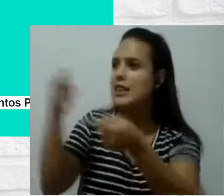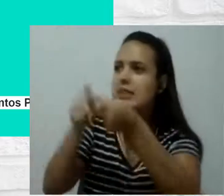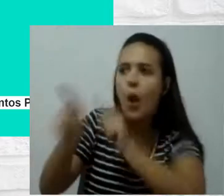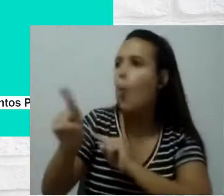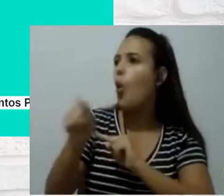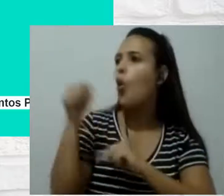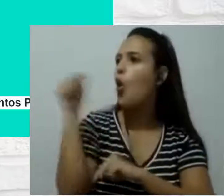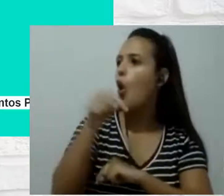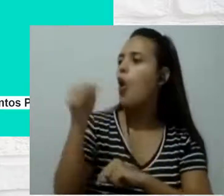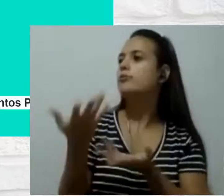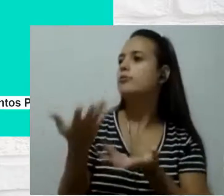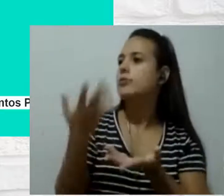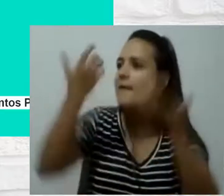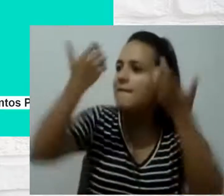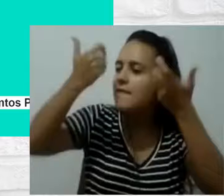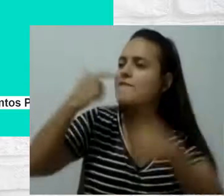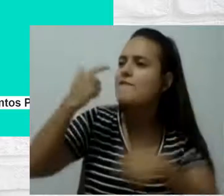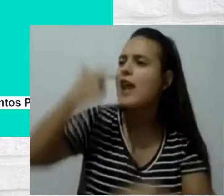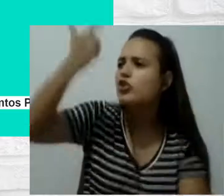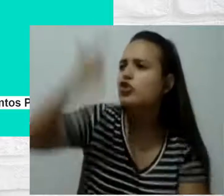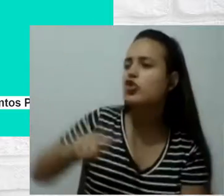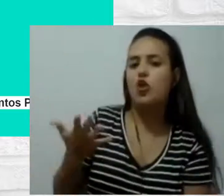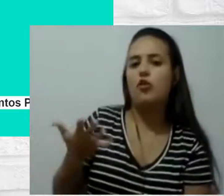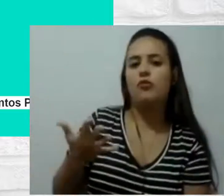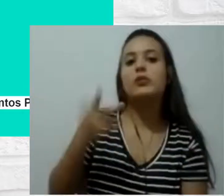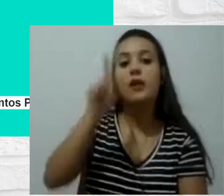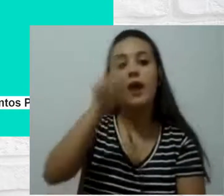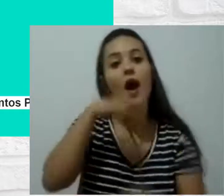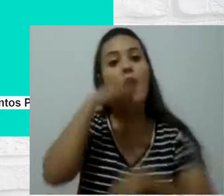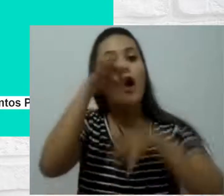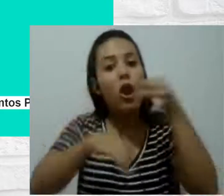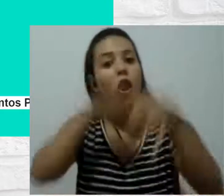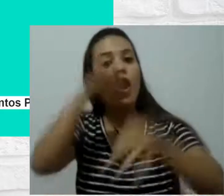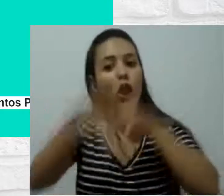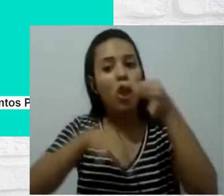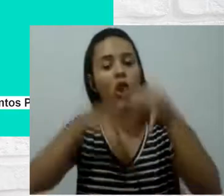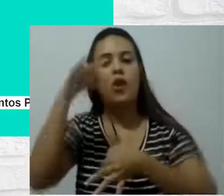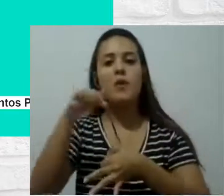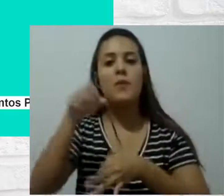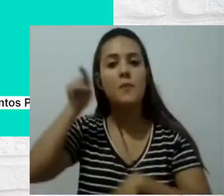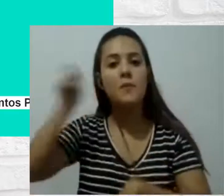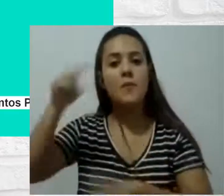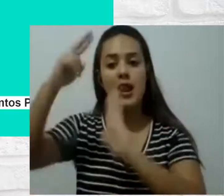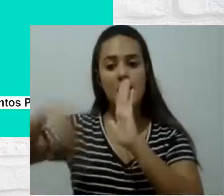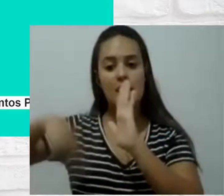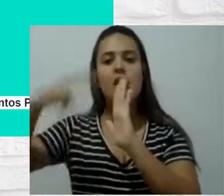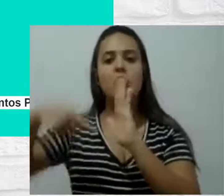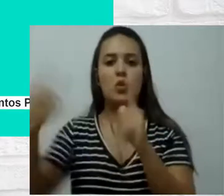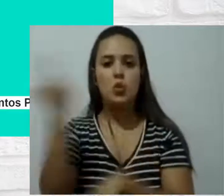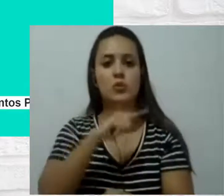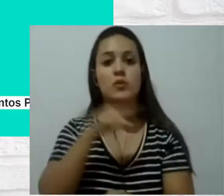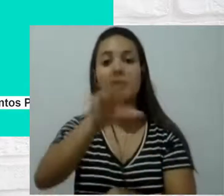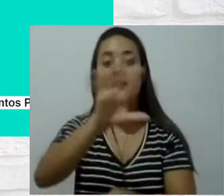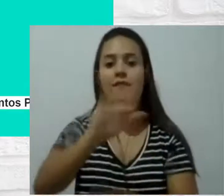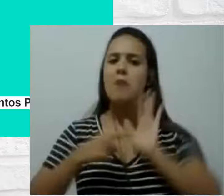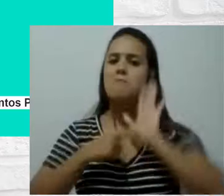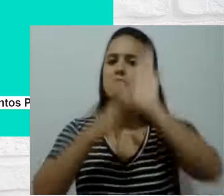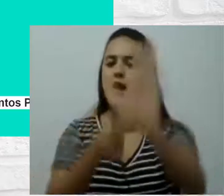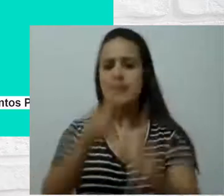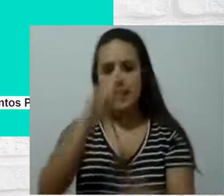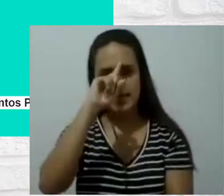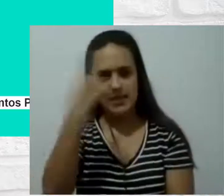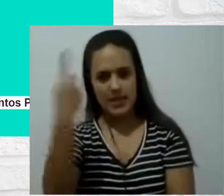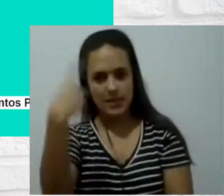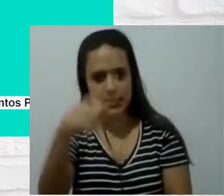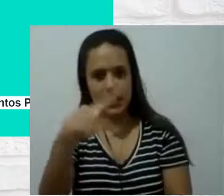o leitor discorde de um determinado ponto, que ele reavalie. entendeu? Então, vocês vão